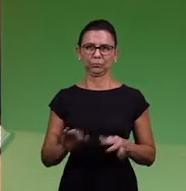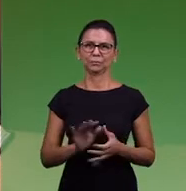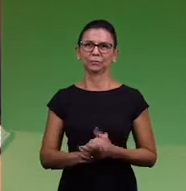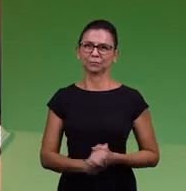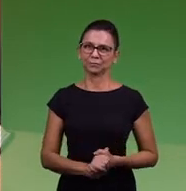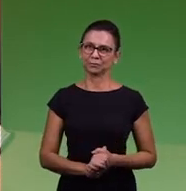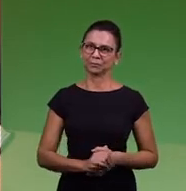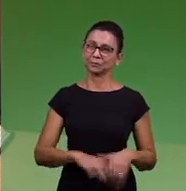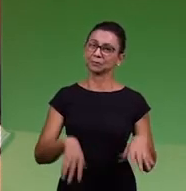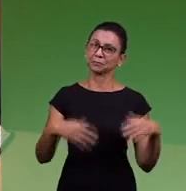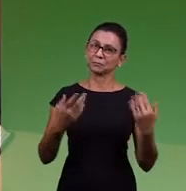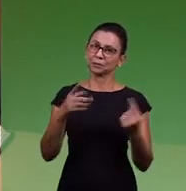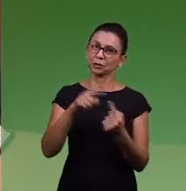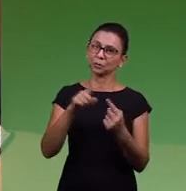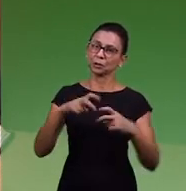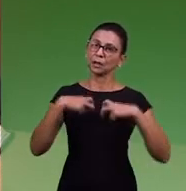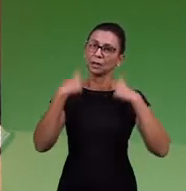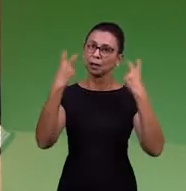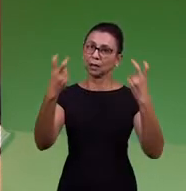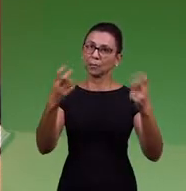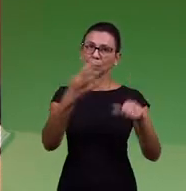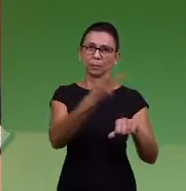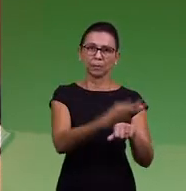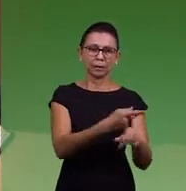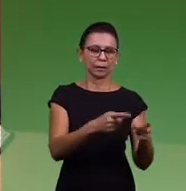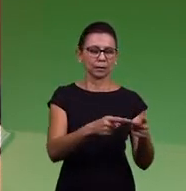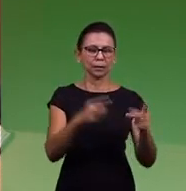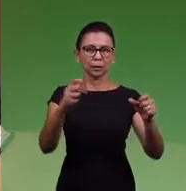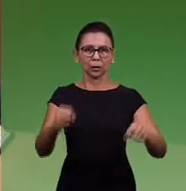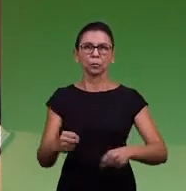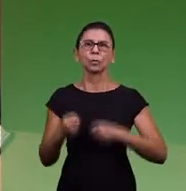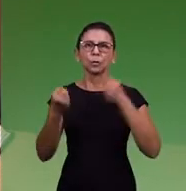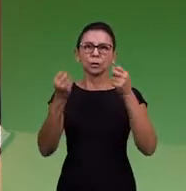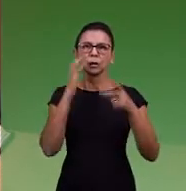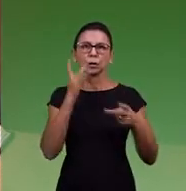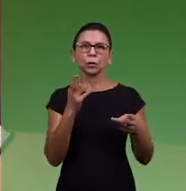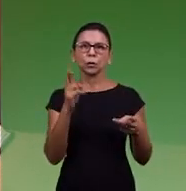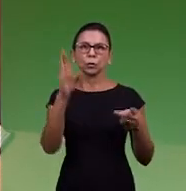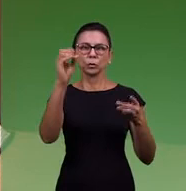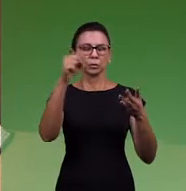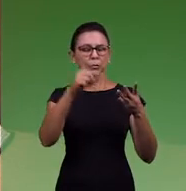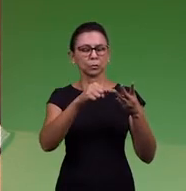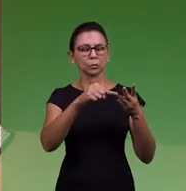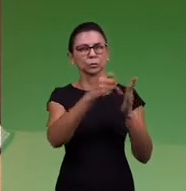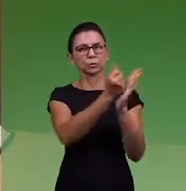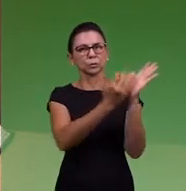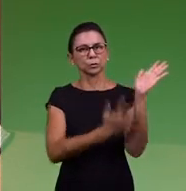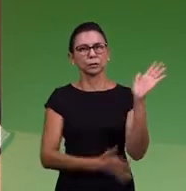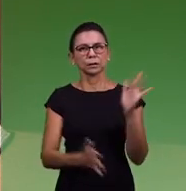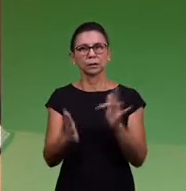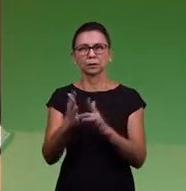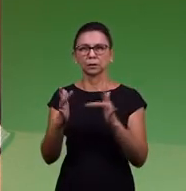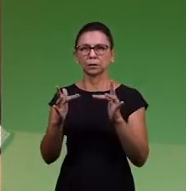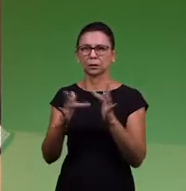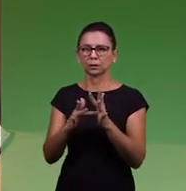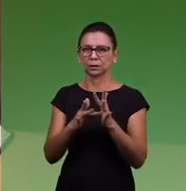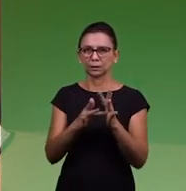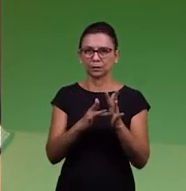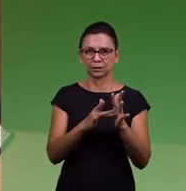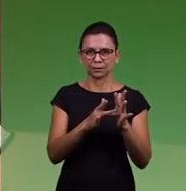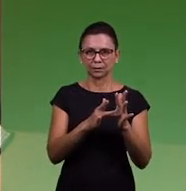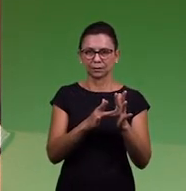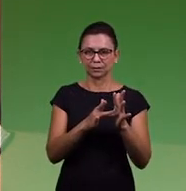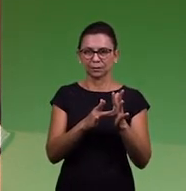frase: clamor, prata, pelo poder, ouro. Do sangue de Jesus, a